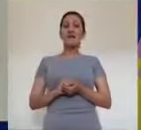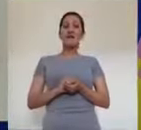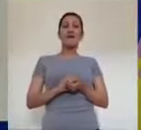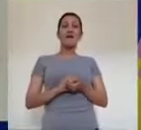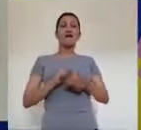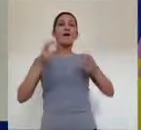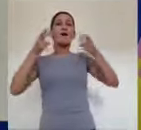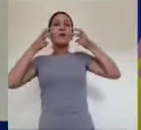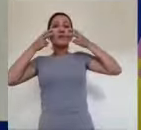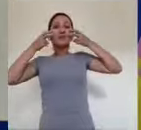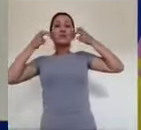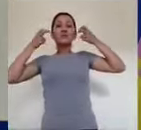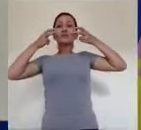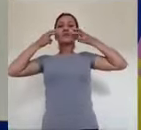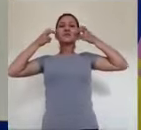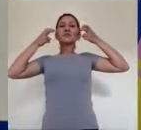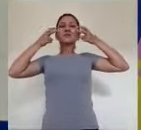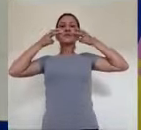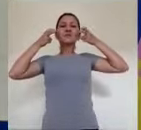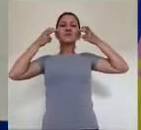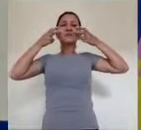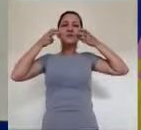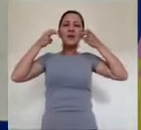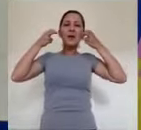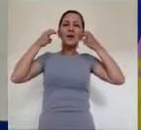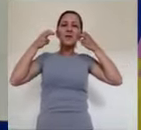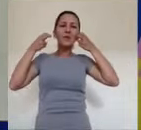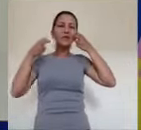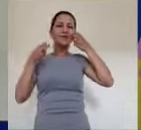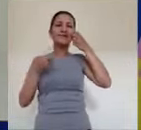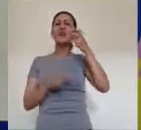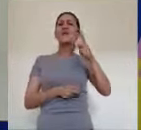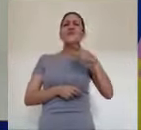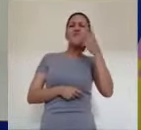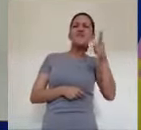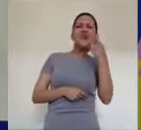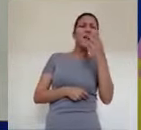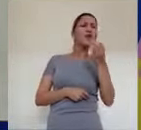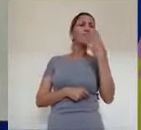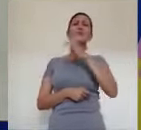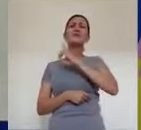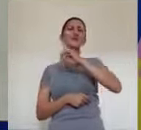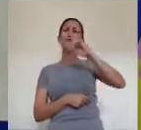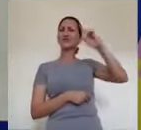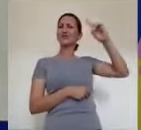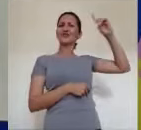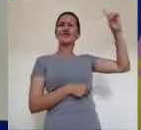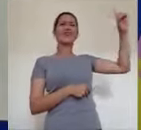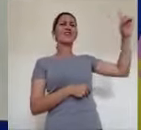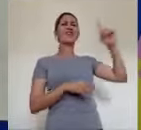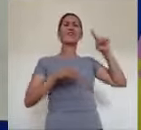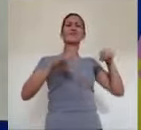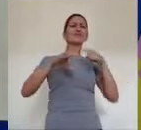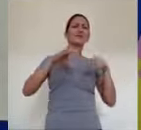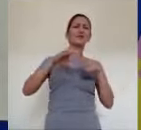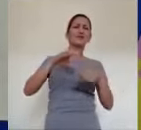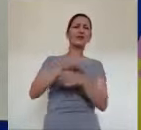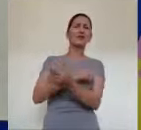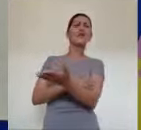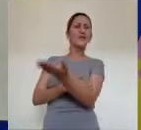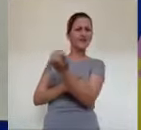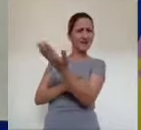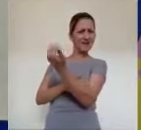e a dona raposa e foi logo dizendo bom dia senhor tatu